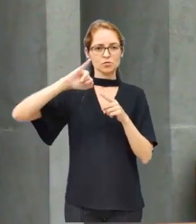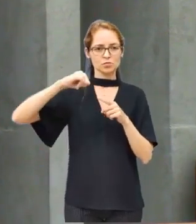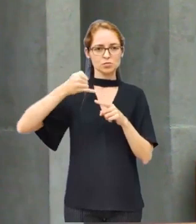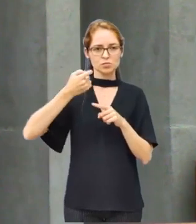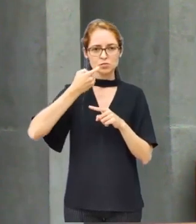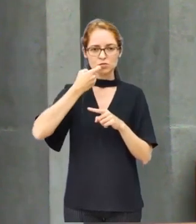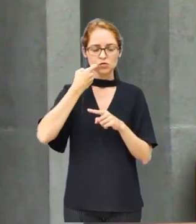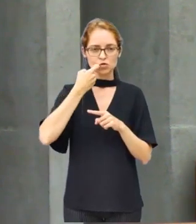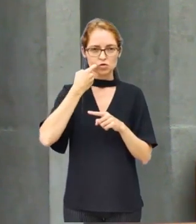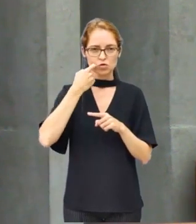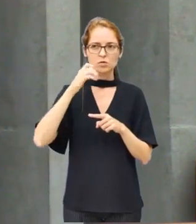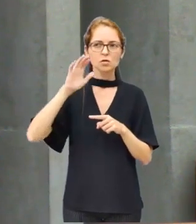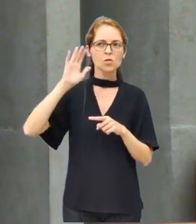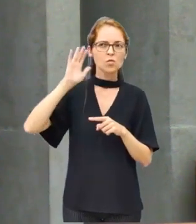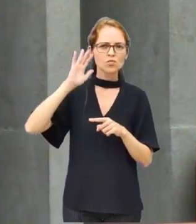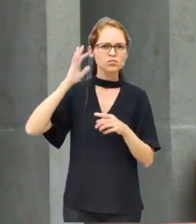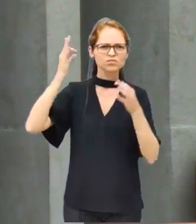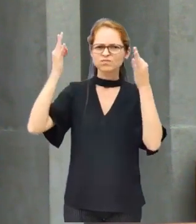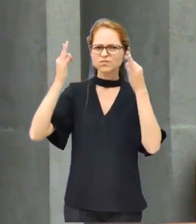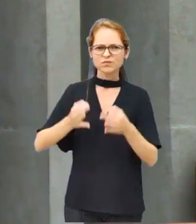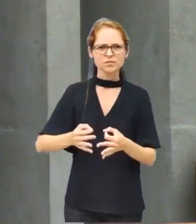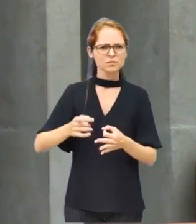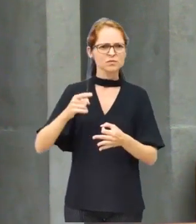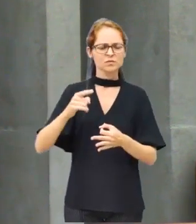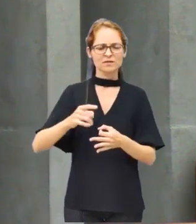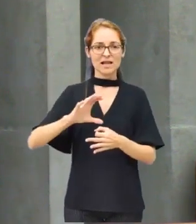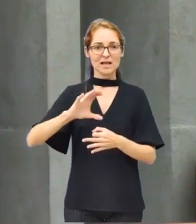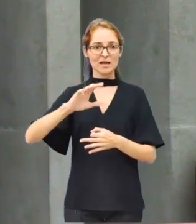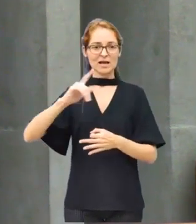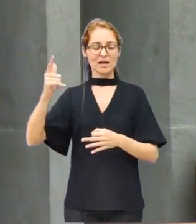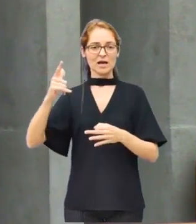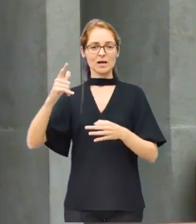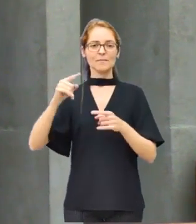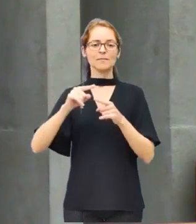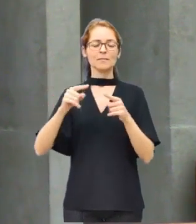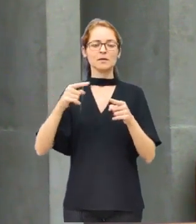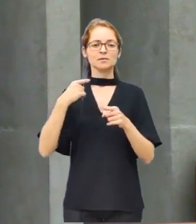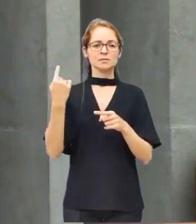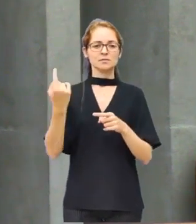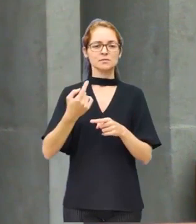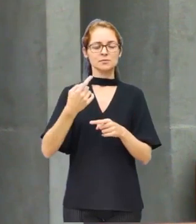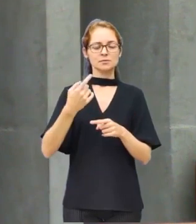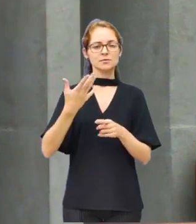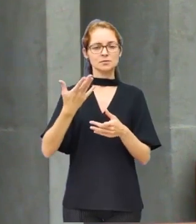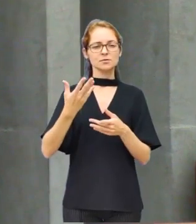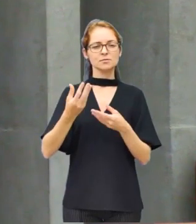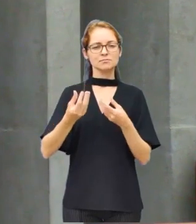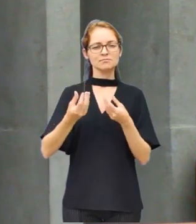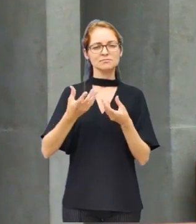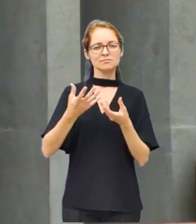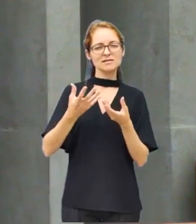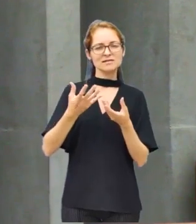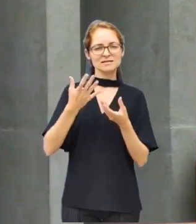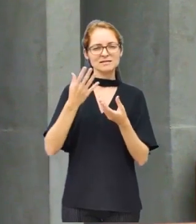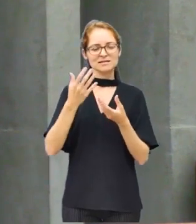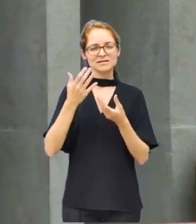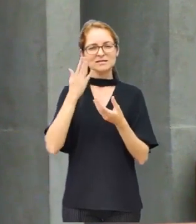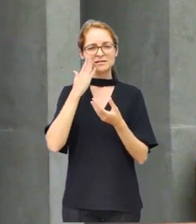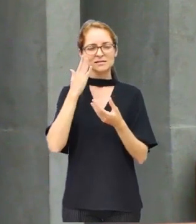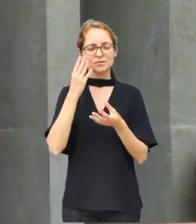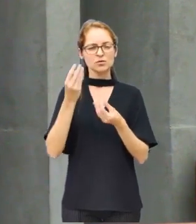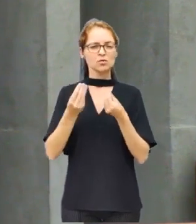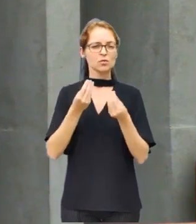nós temos uma maneira ou algumas maneiras de conhecer a vontade do Senhor. E o grande desafio que nós temos como povo de Deus